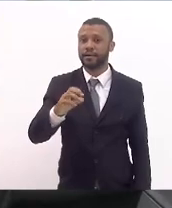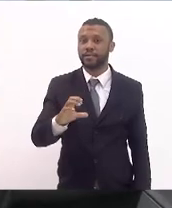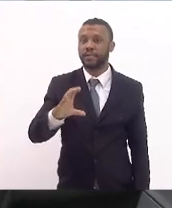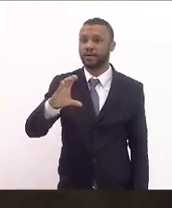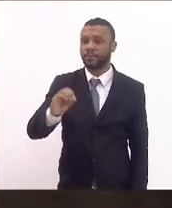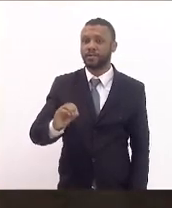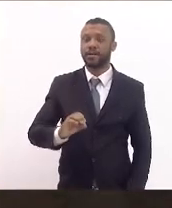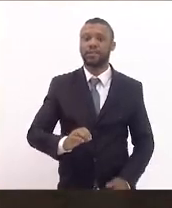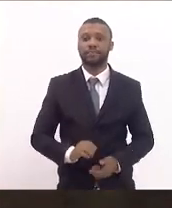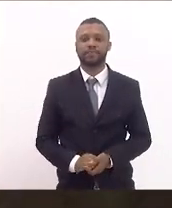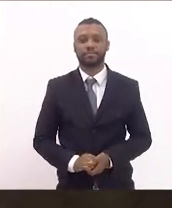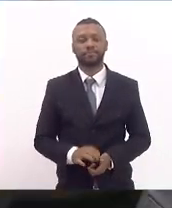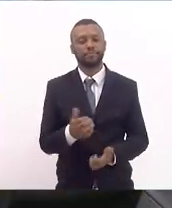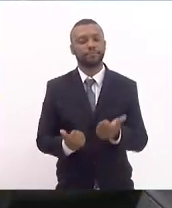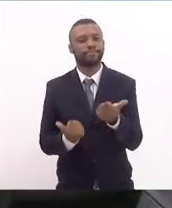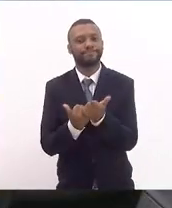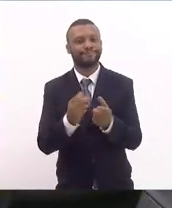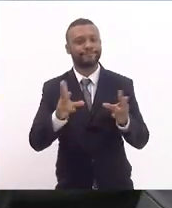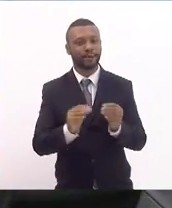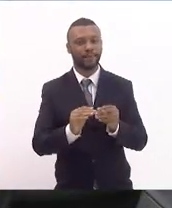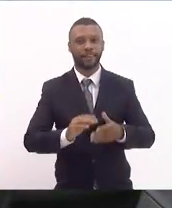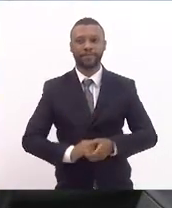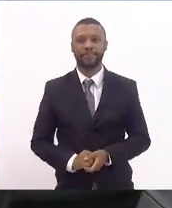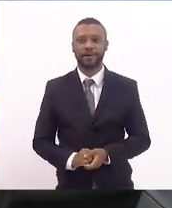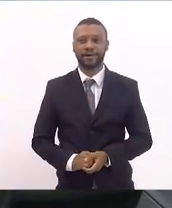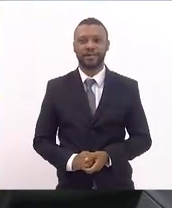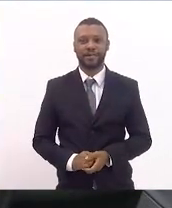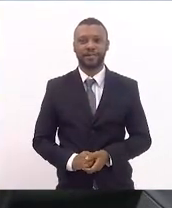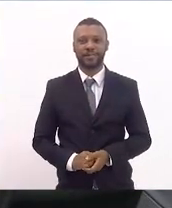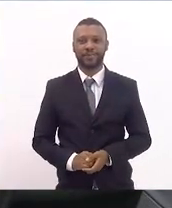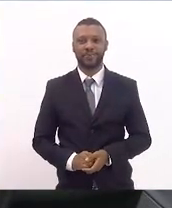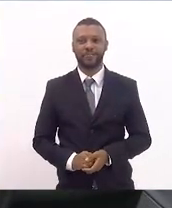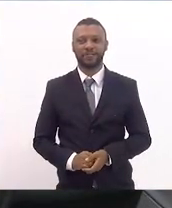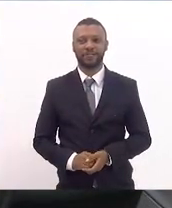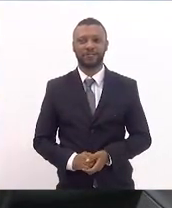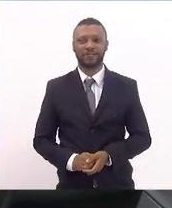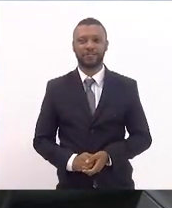é favorável G1